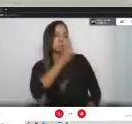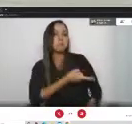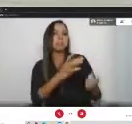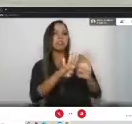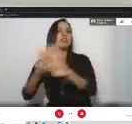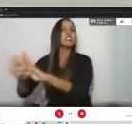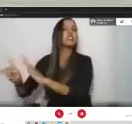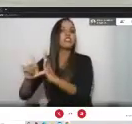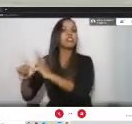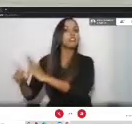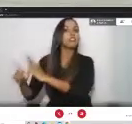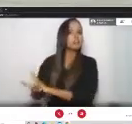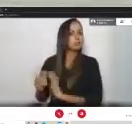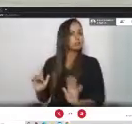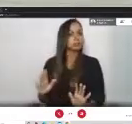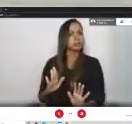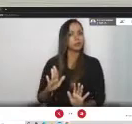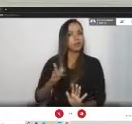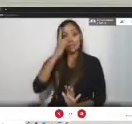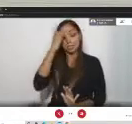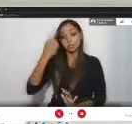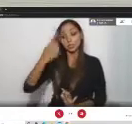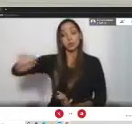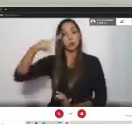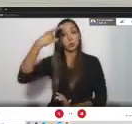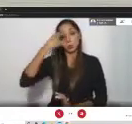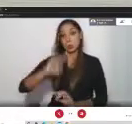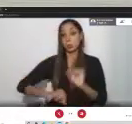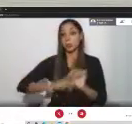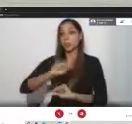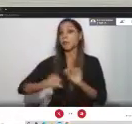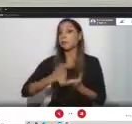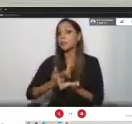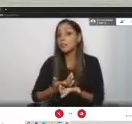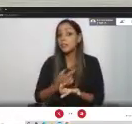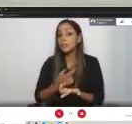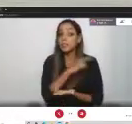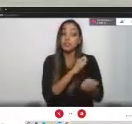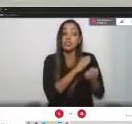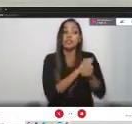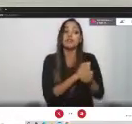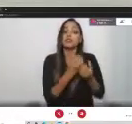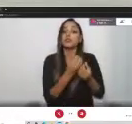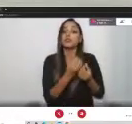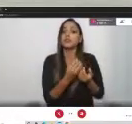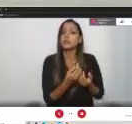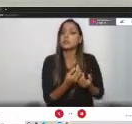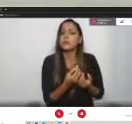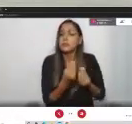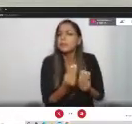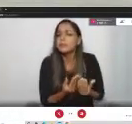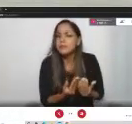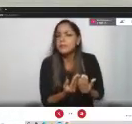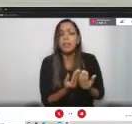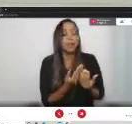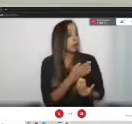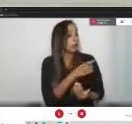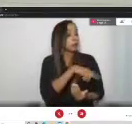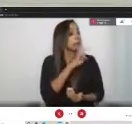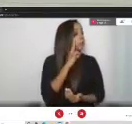acompanhando ali a fiscalização para ver se estava correndo tudo ok. Você estava representando o cidadão. Aqui eu lhe parabenizo, vereador